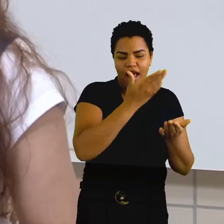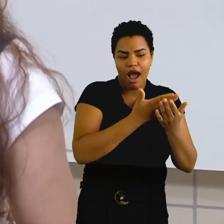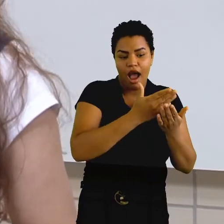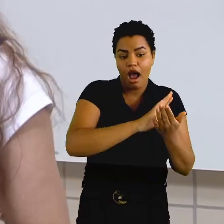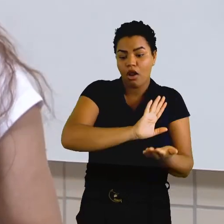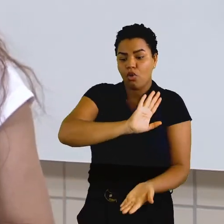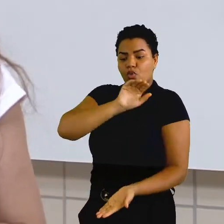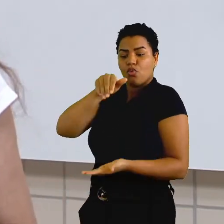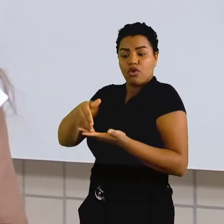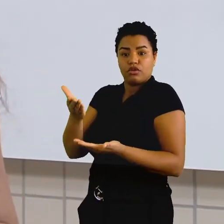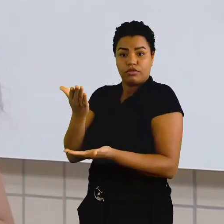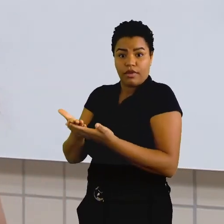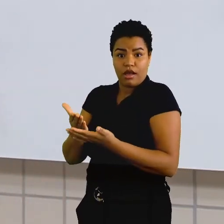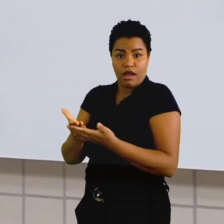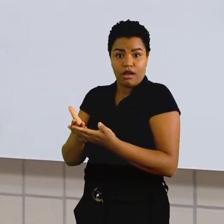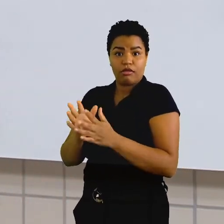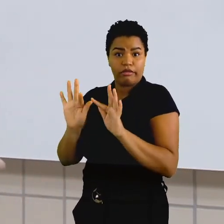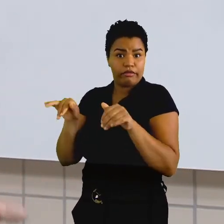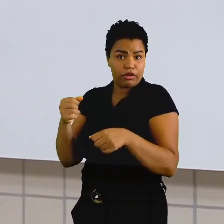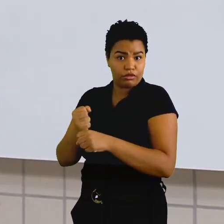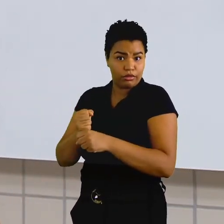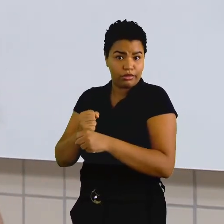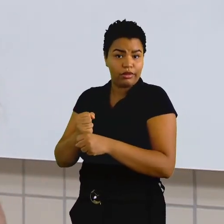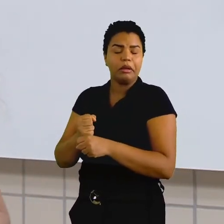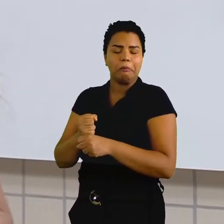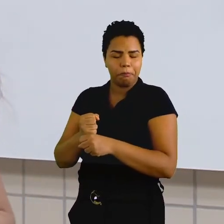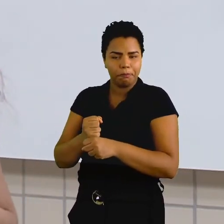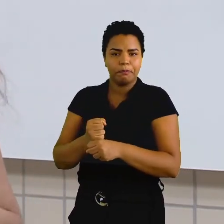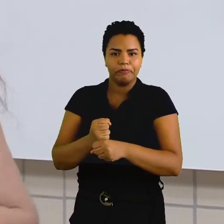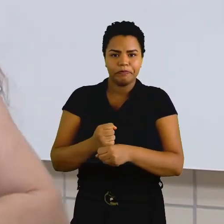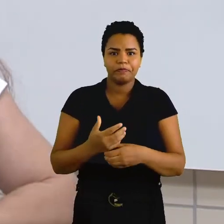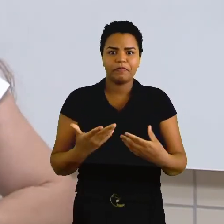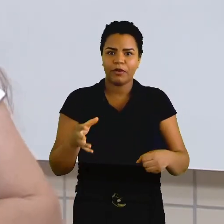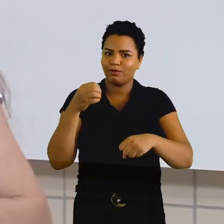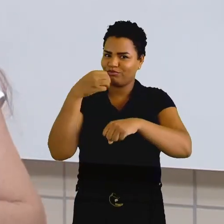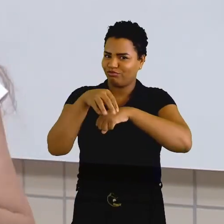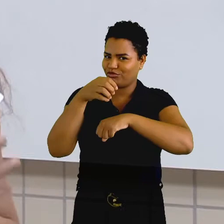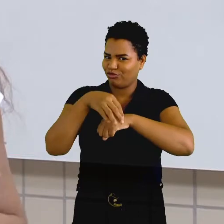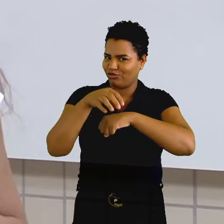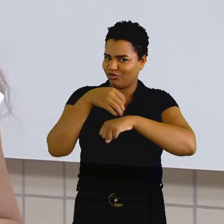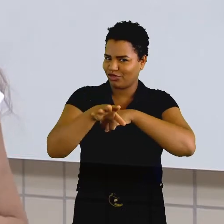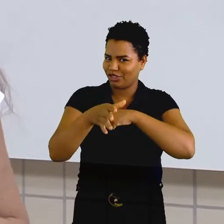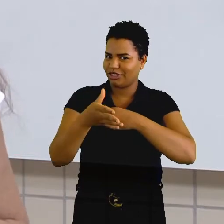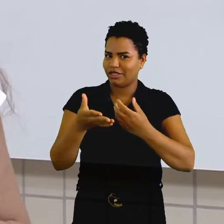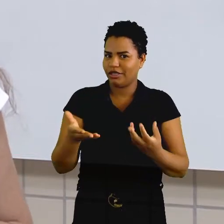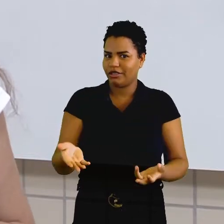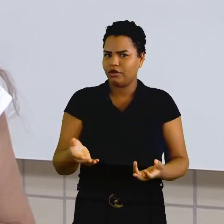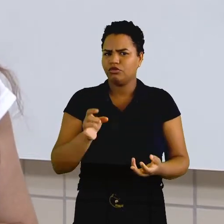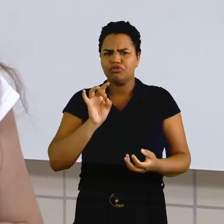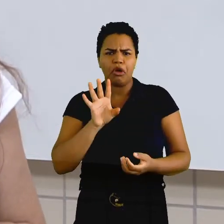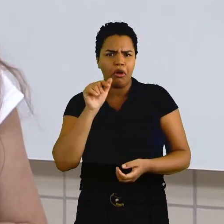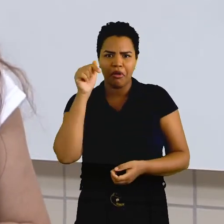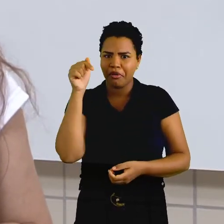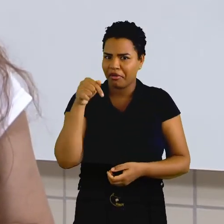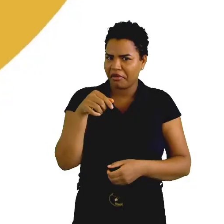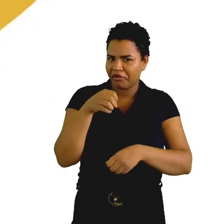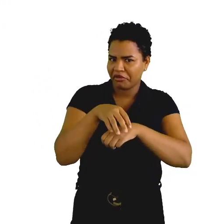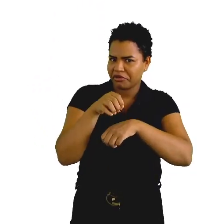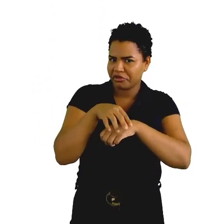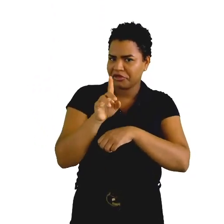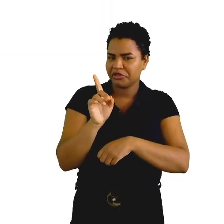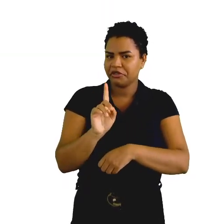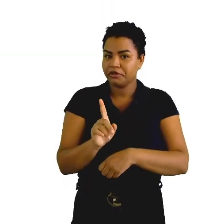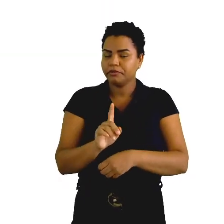ano. Bom, algumas dicas dadas, é claro que não são só essas dicas,